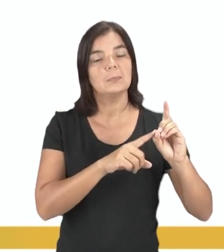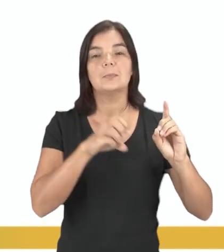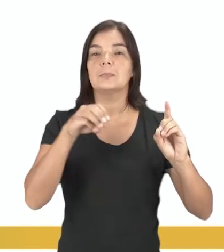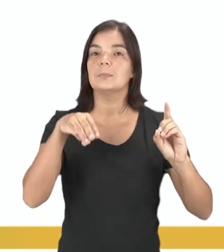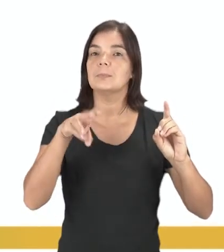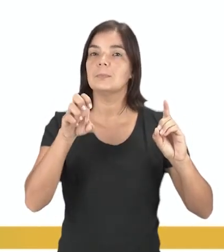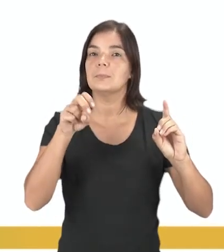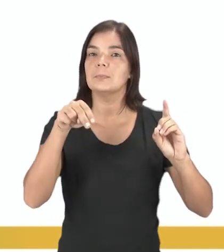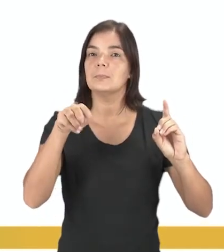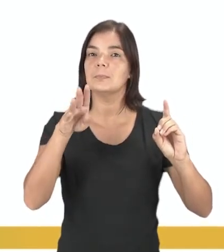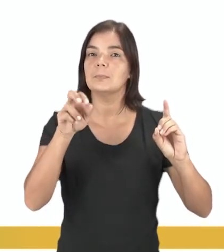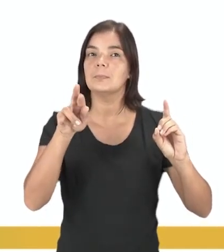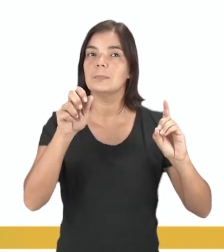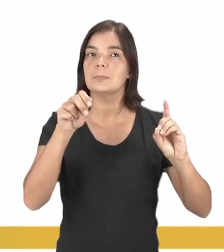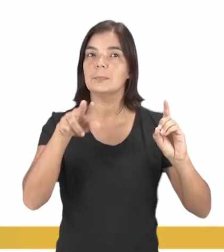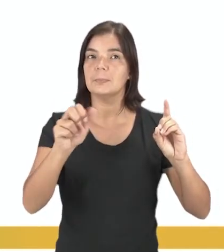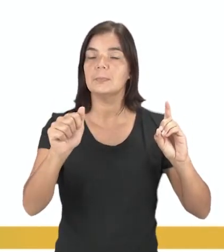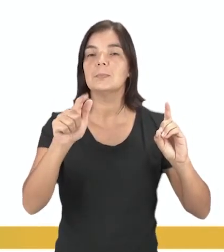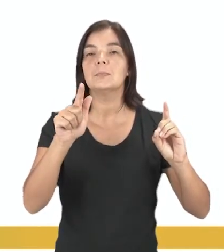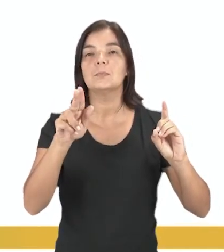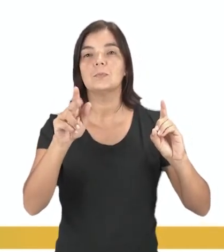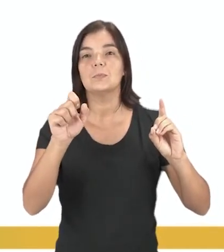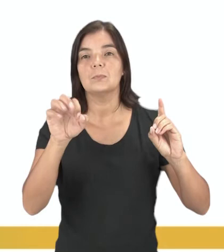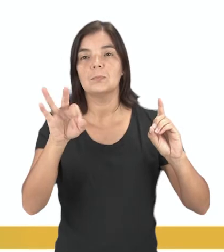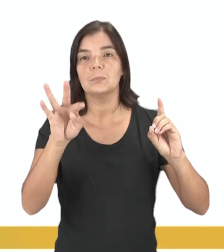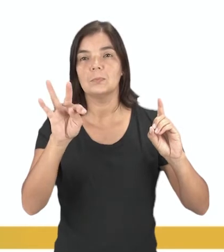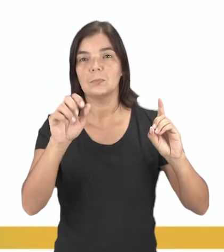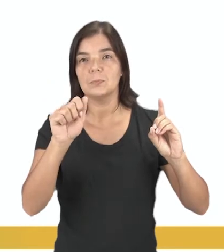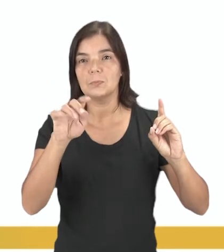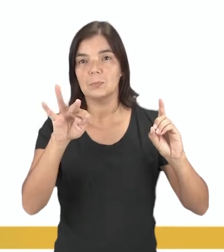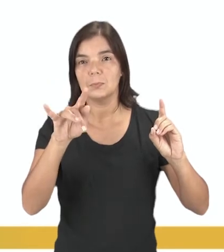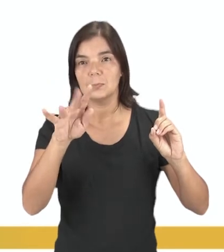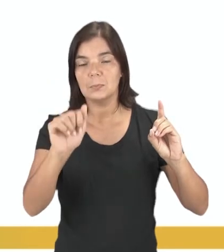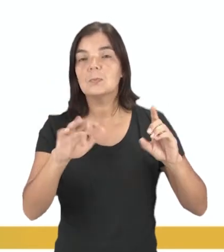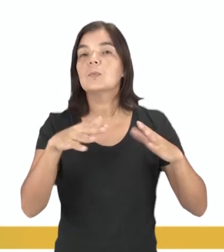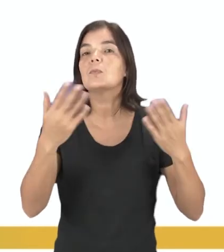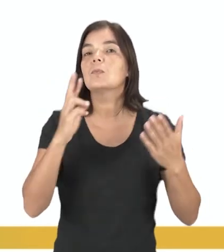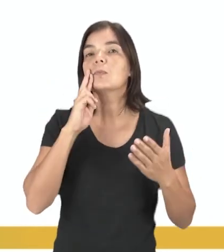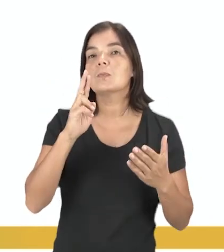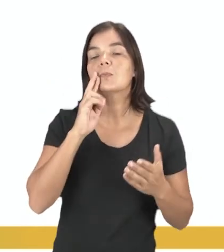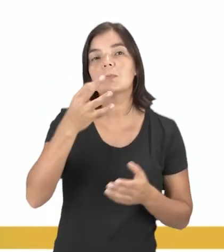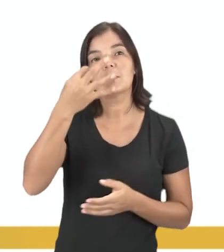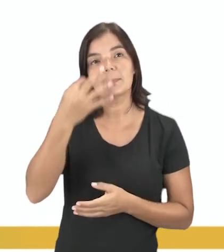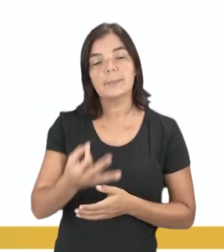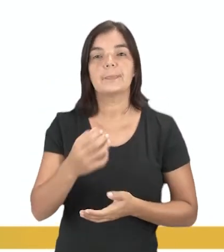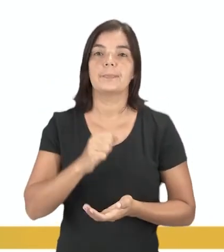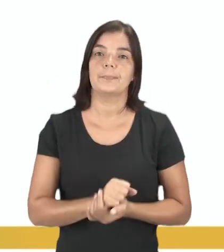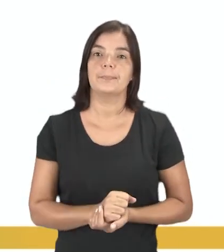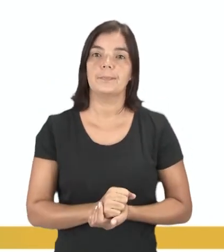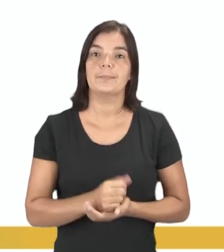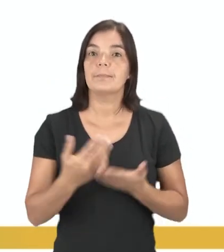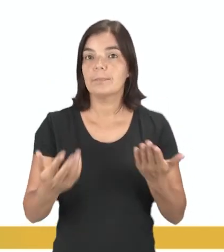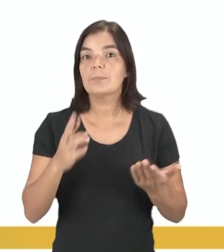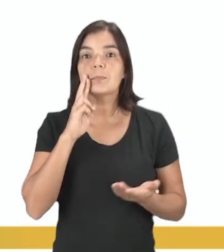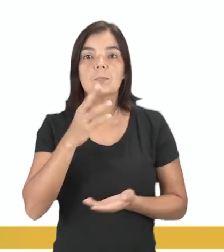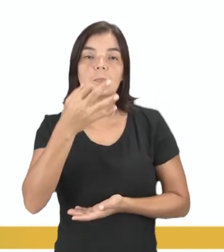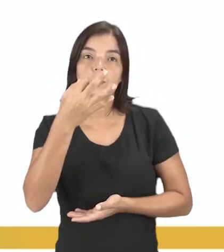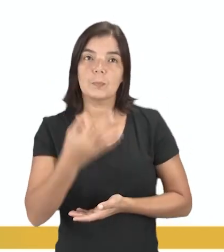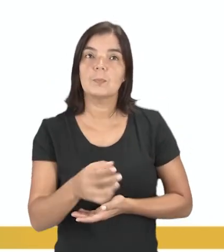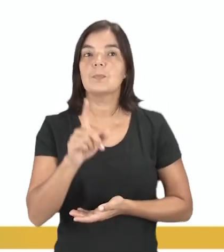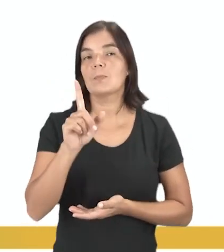gustativa. Qual alternativa você acha que está correta? Então, a resposta